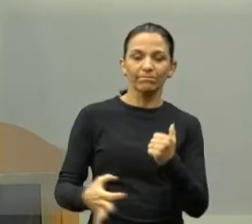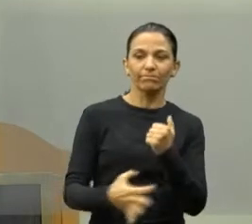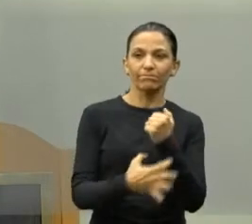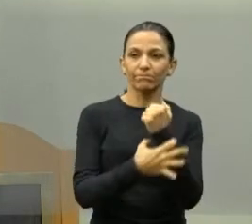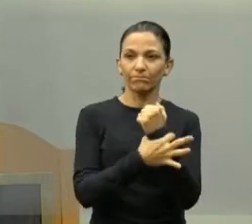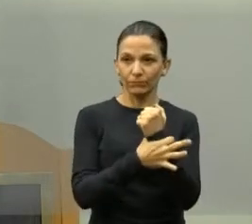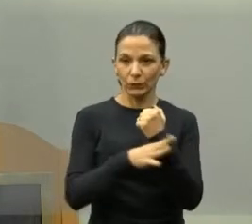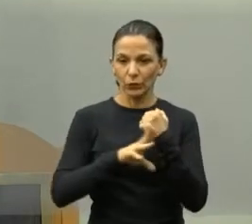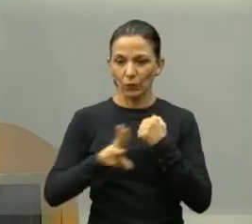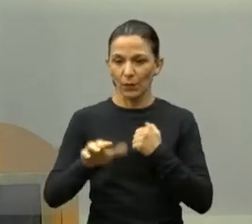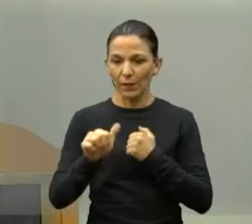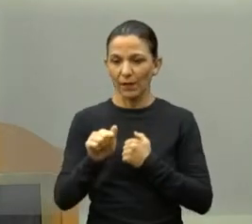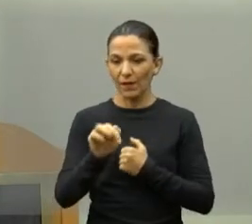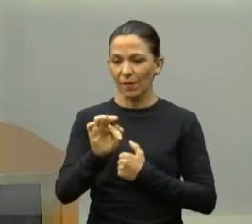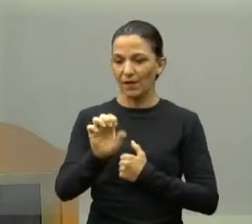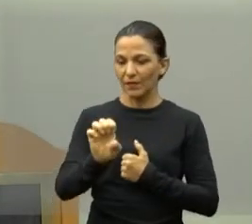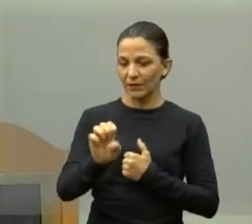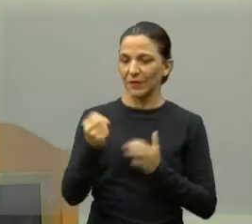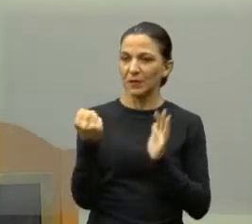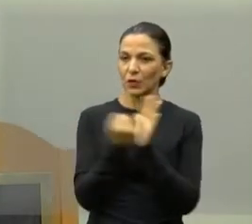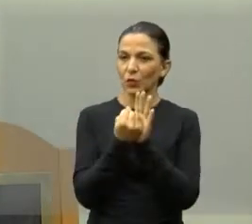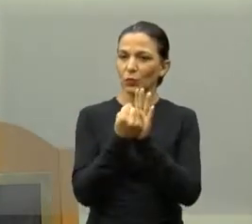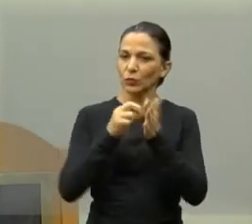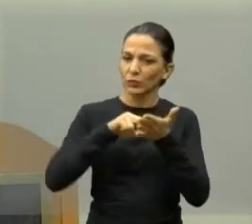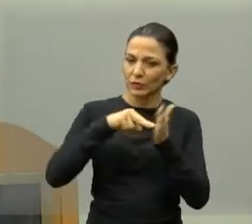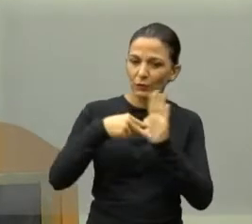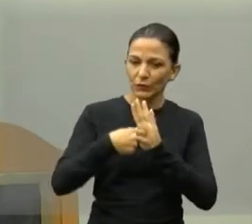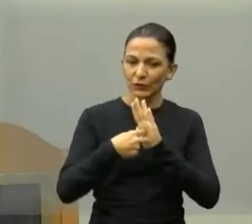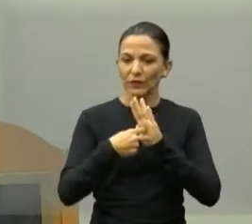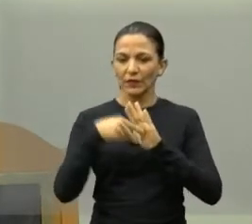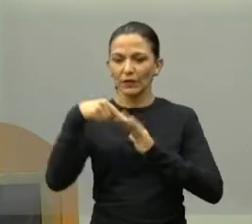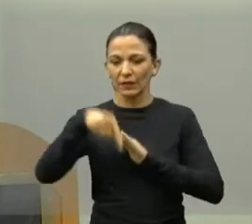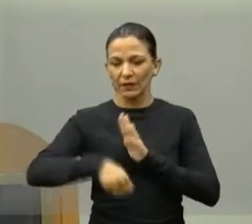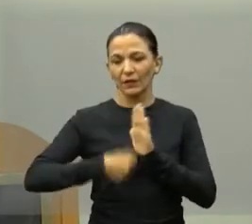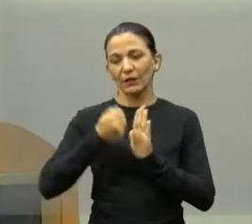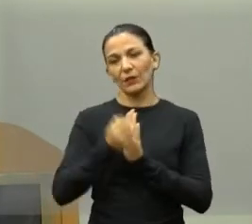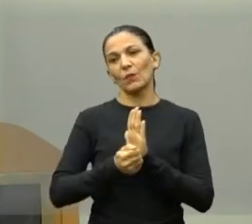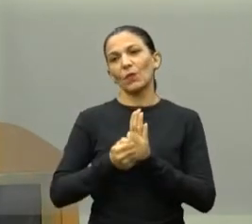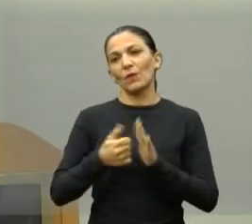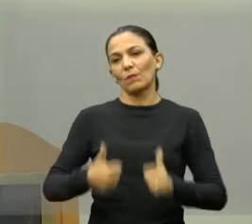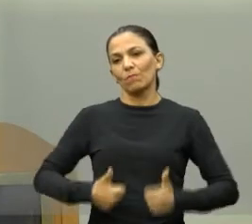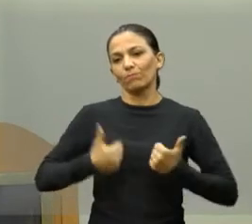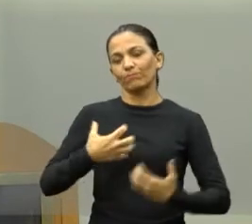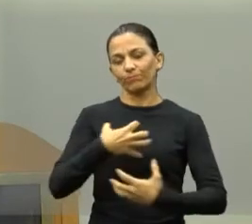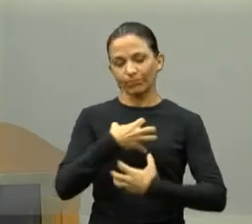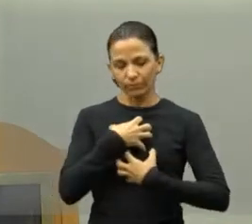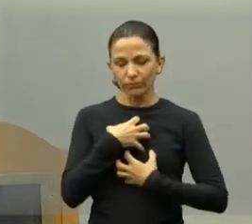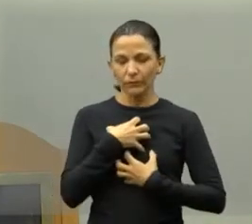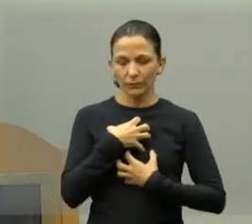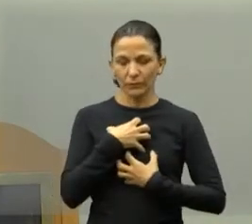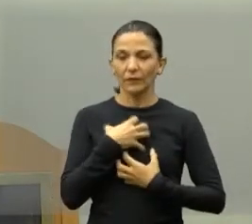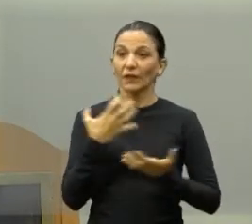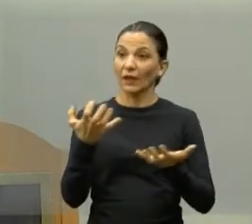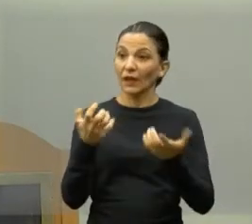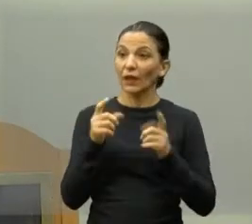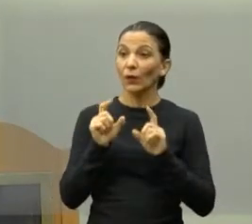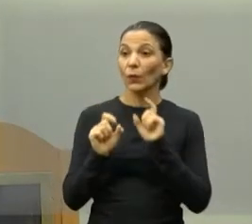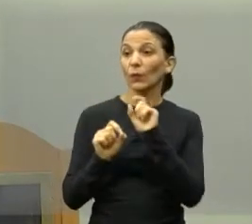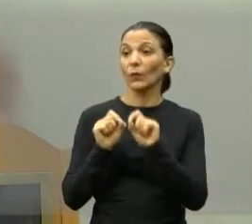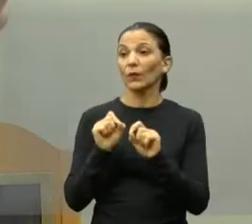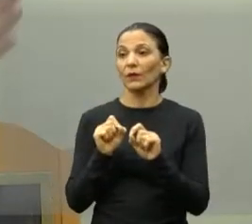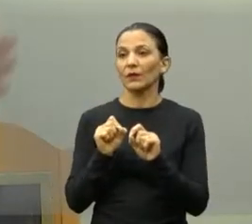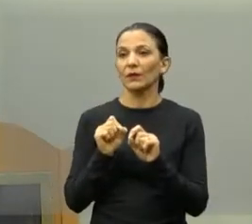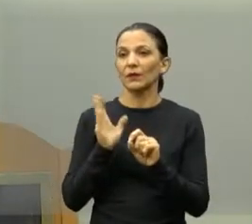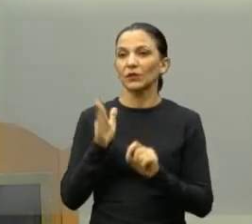o nome da Ferroviária o símbolo da Ferroviária o que ela representa para o nosso município então quero cravar aqui